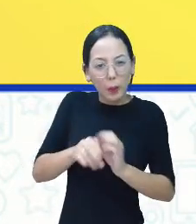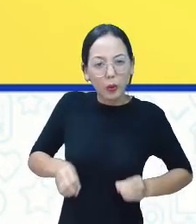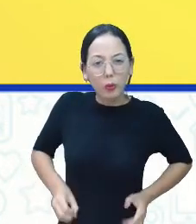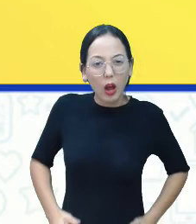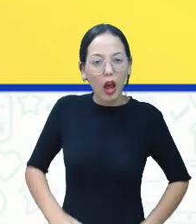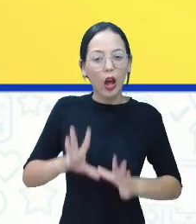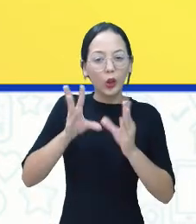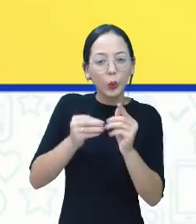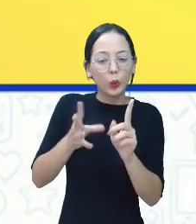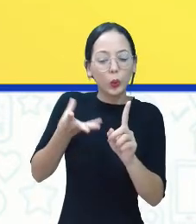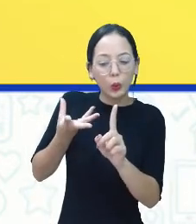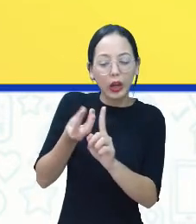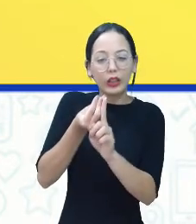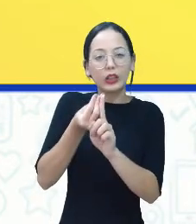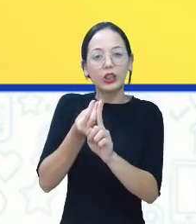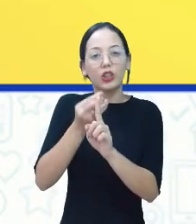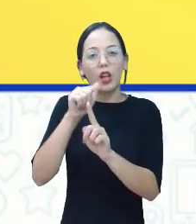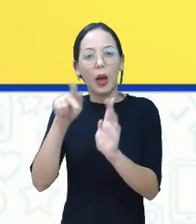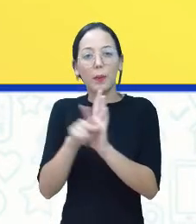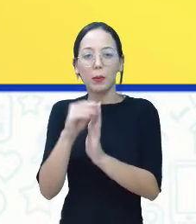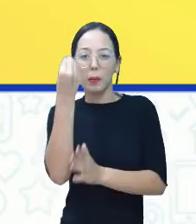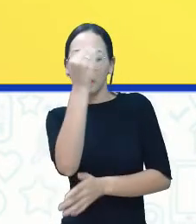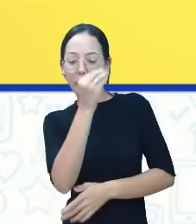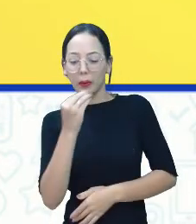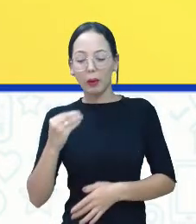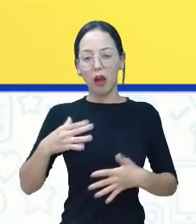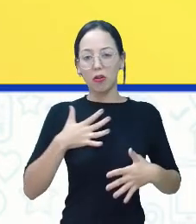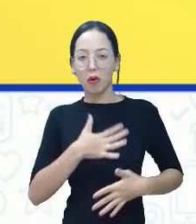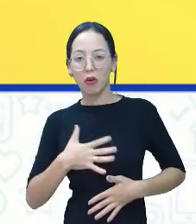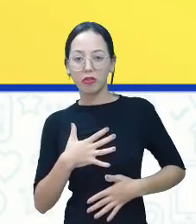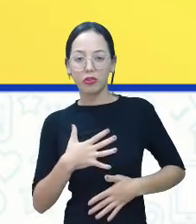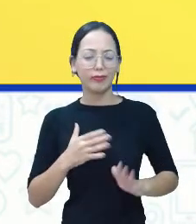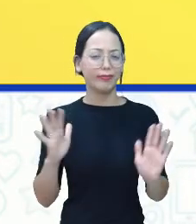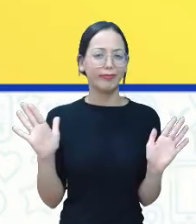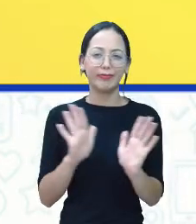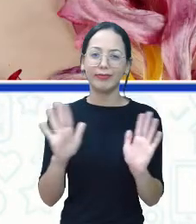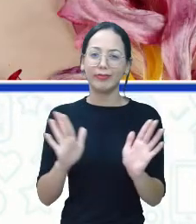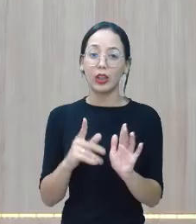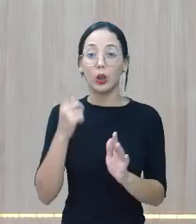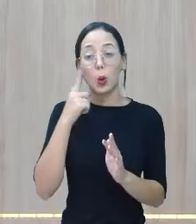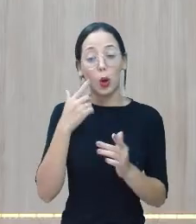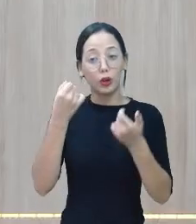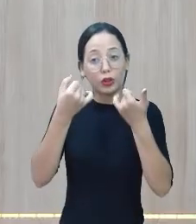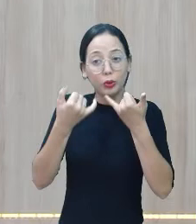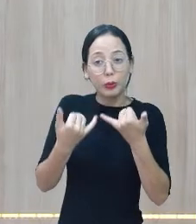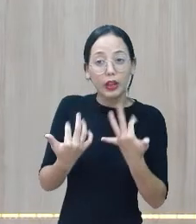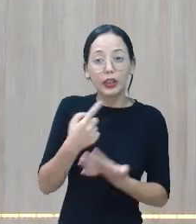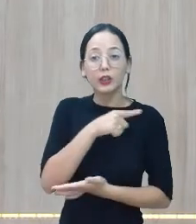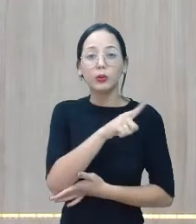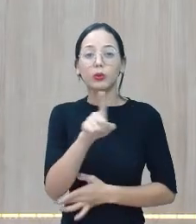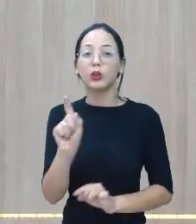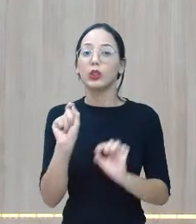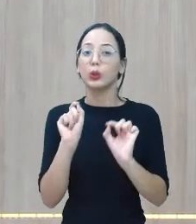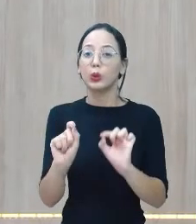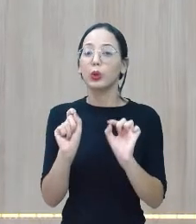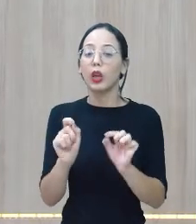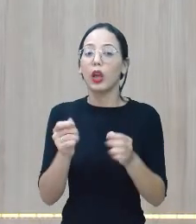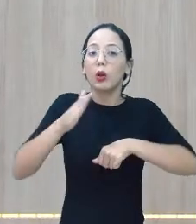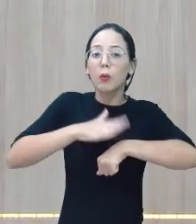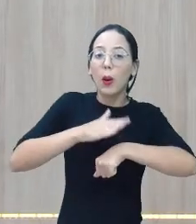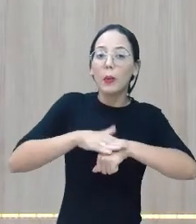nem todos os artistas são vaidosos. Então, está aí a explicação para vocês, no momento que vocês